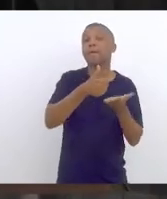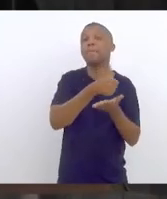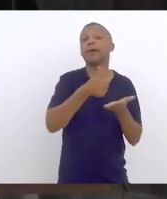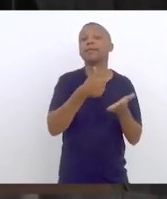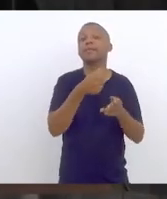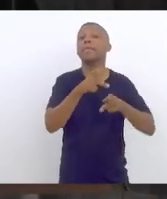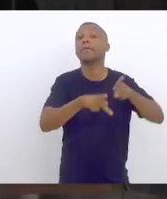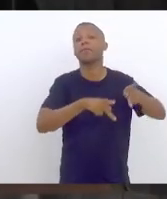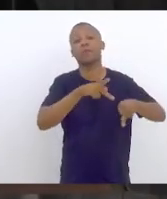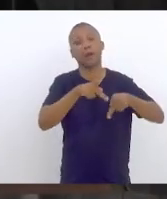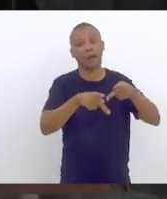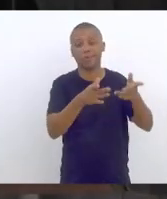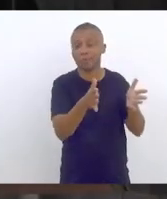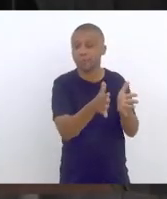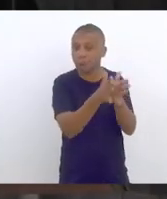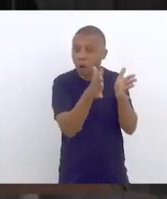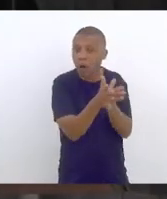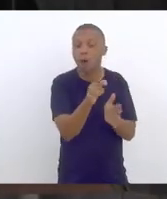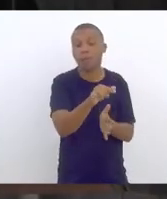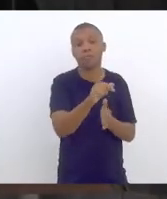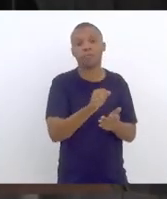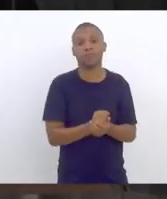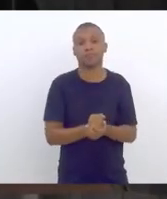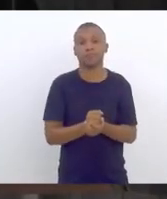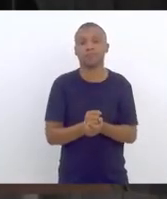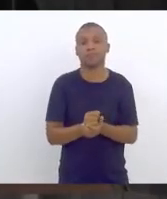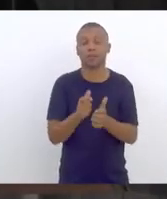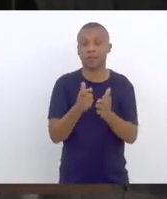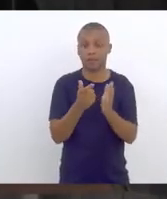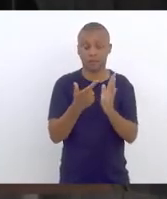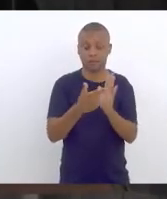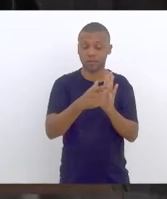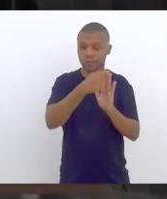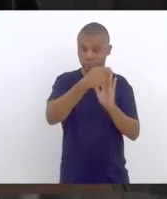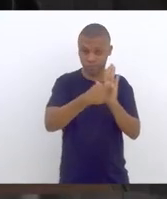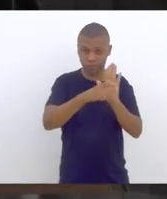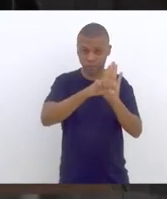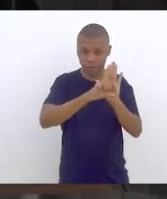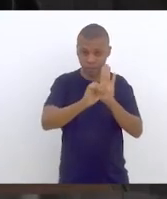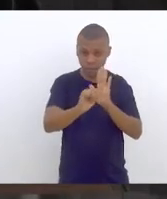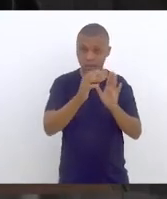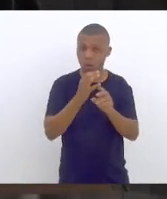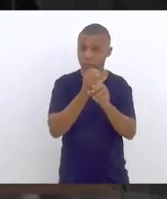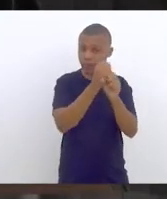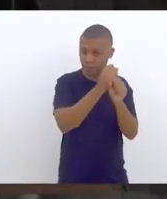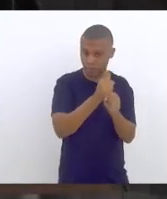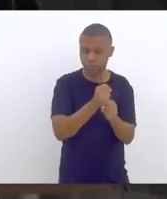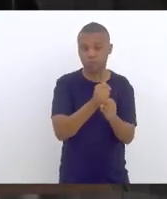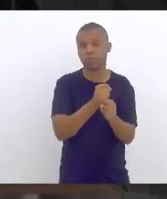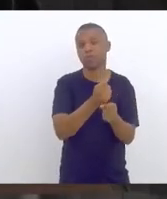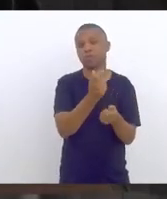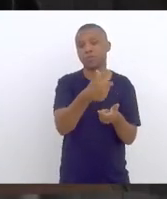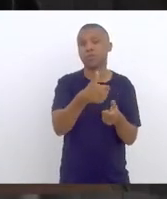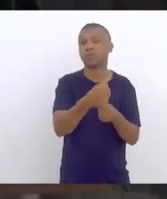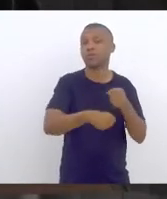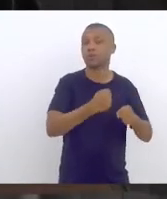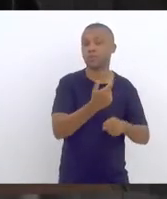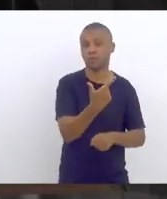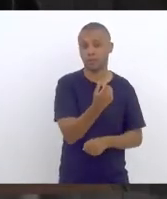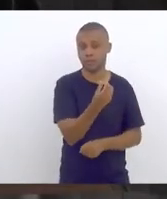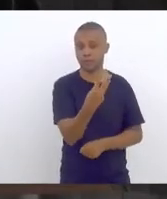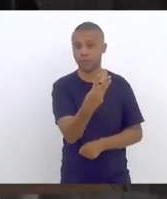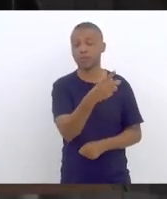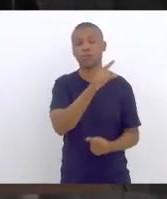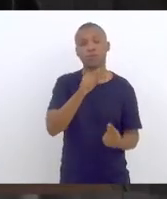aumentou uma ampliação do espaço fiscal na peça orçamentária de 2023 para que a farmácia popular o programa Farmácia